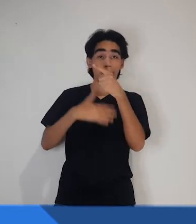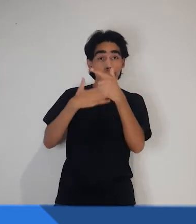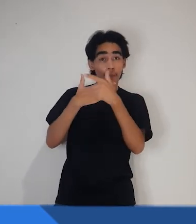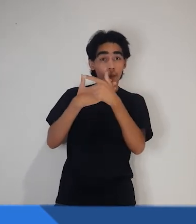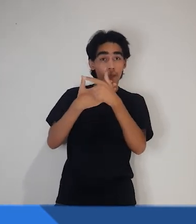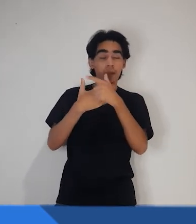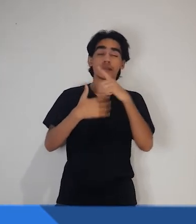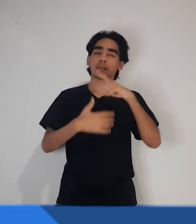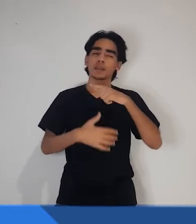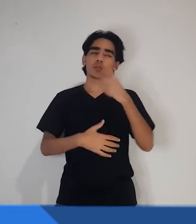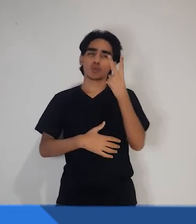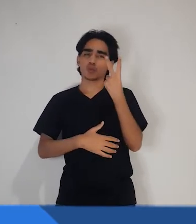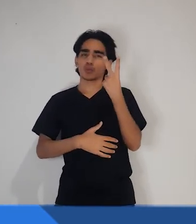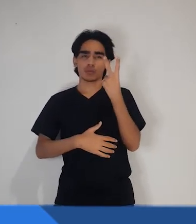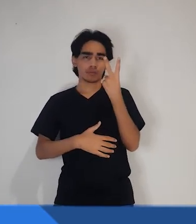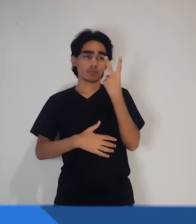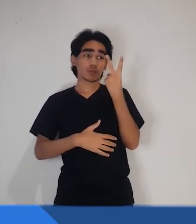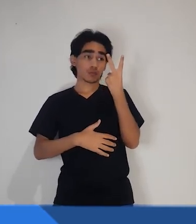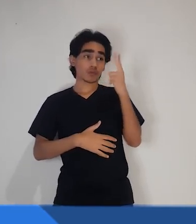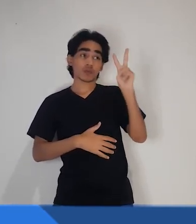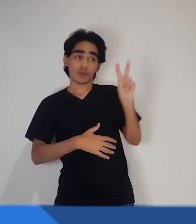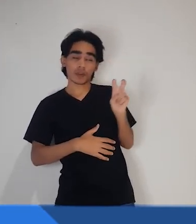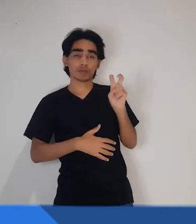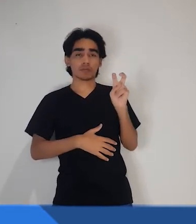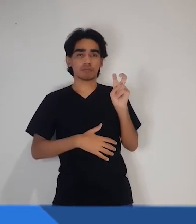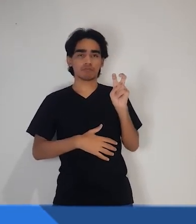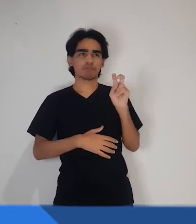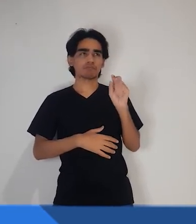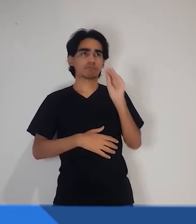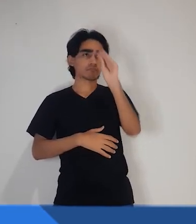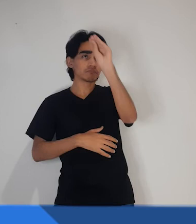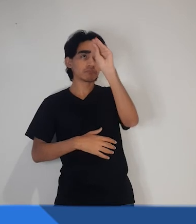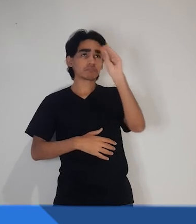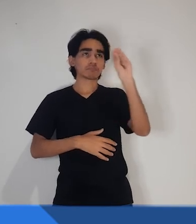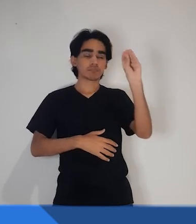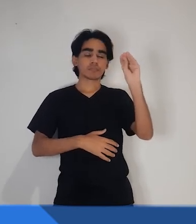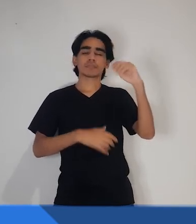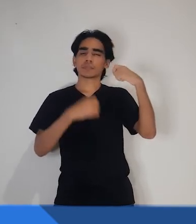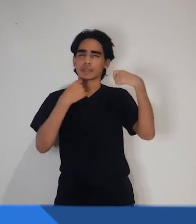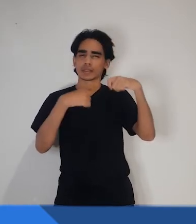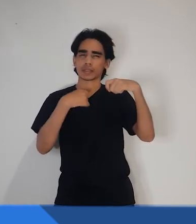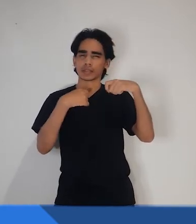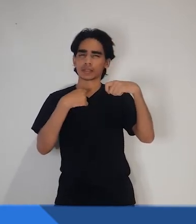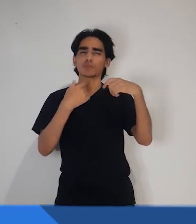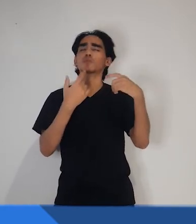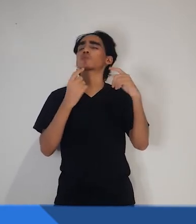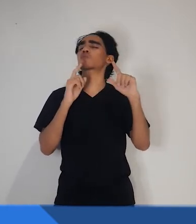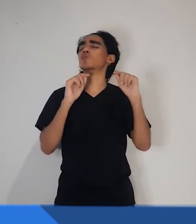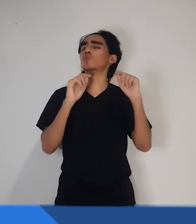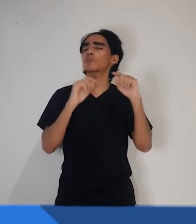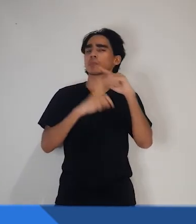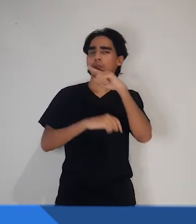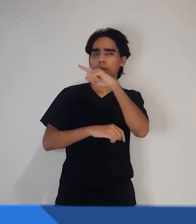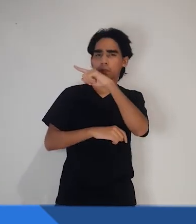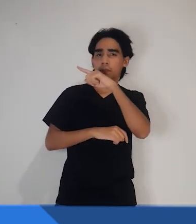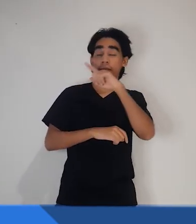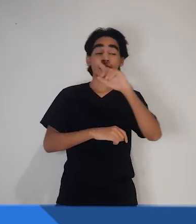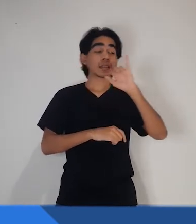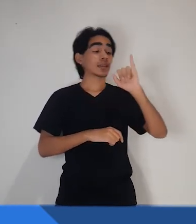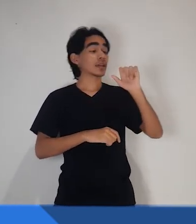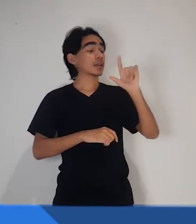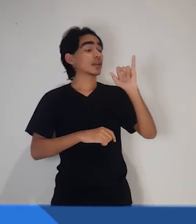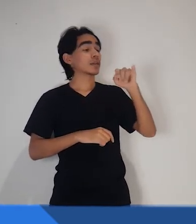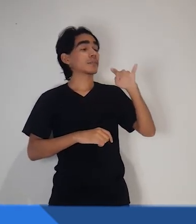aqui, papéis, ela aparece duas vezes. Então a gente precisa selecionar aqui,